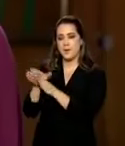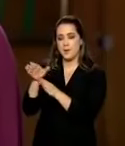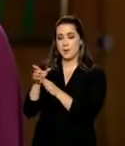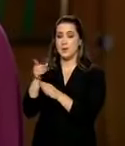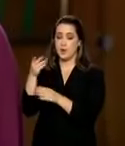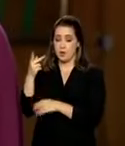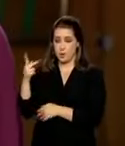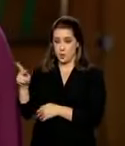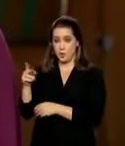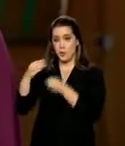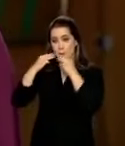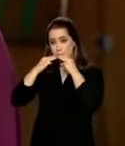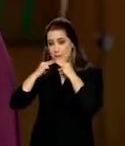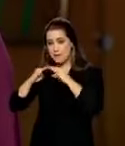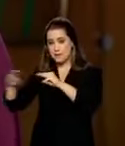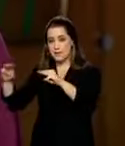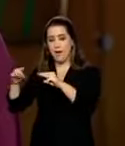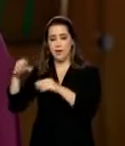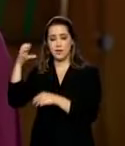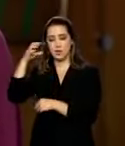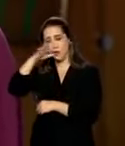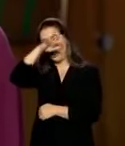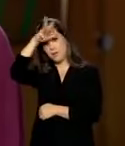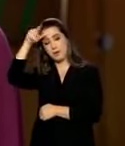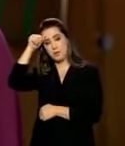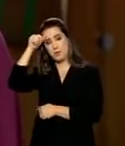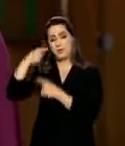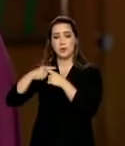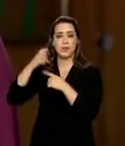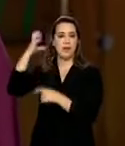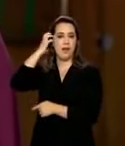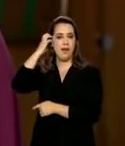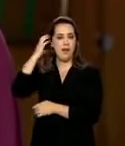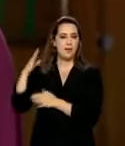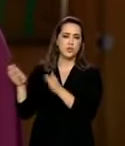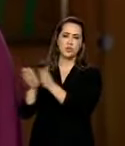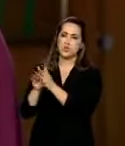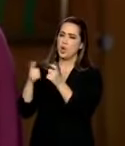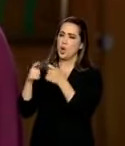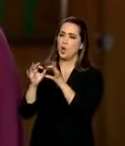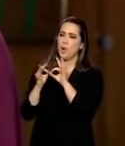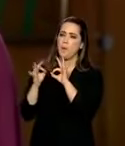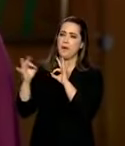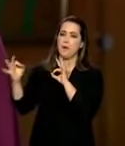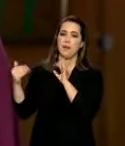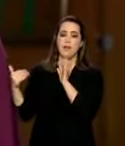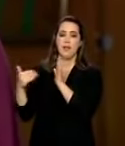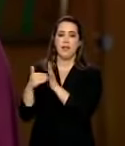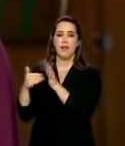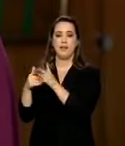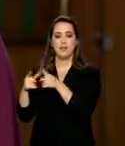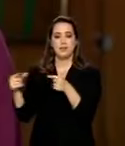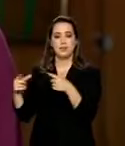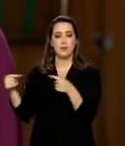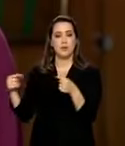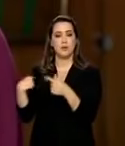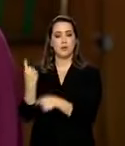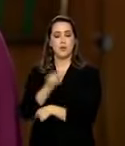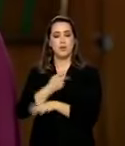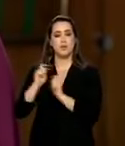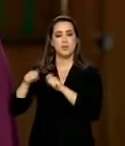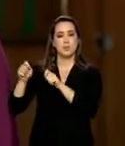para o pessoal da Amazônia, né? A Rádio Nacional da Amazônia chega, tem um alcance enorme, chega até no Japão, nossas ondas de rádio, e a